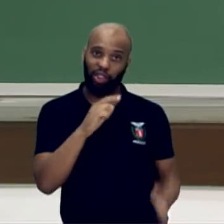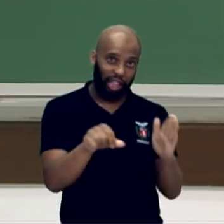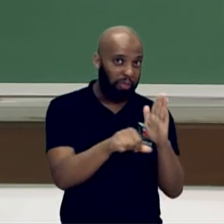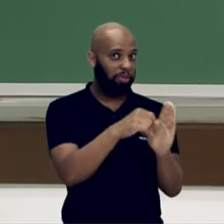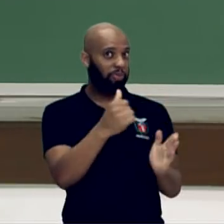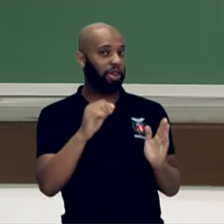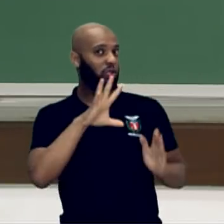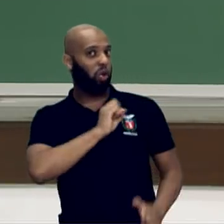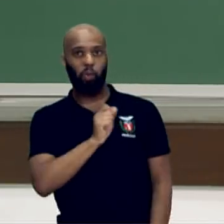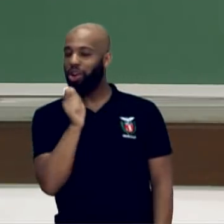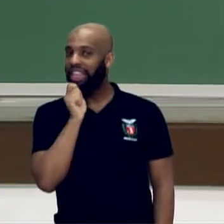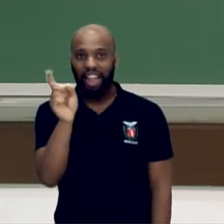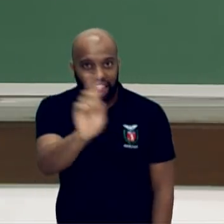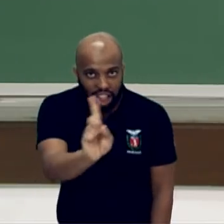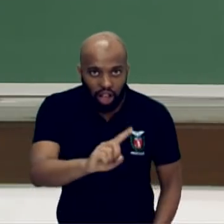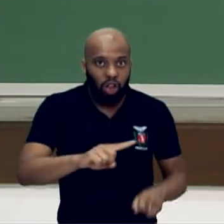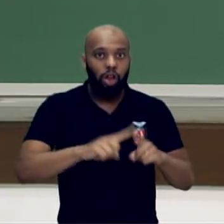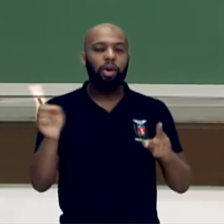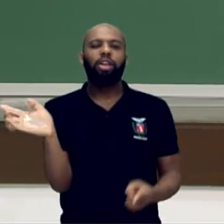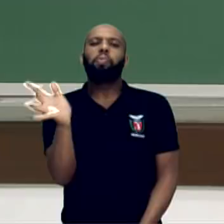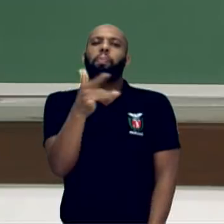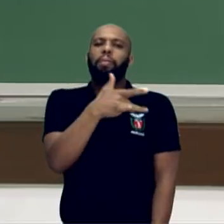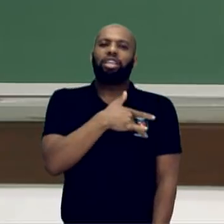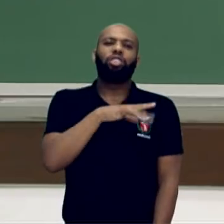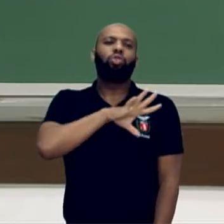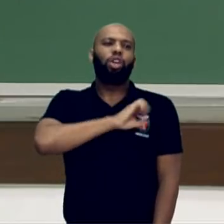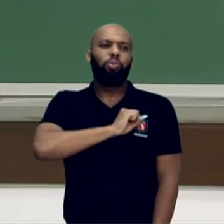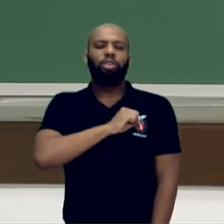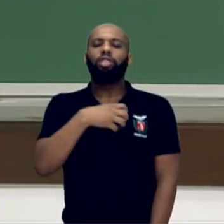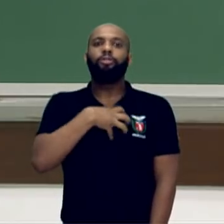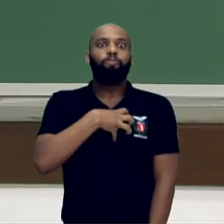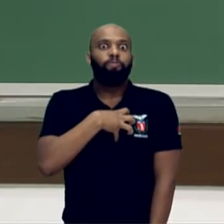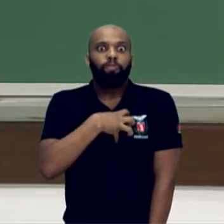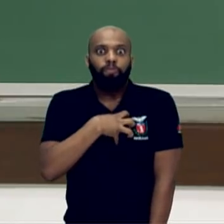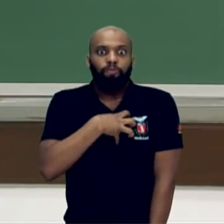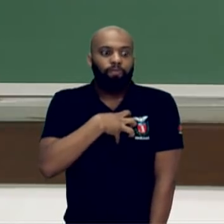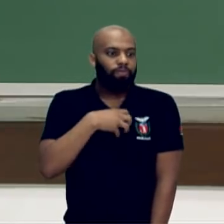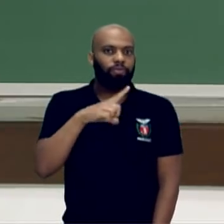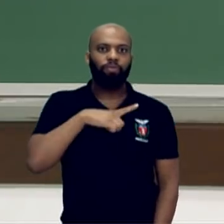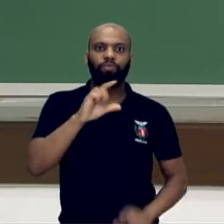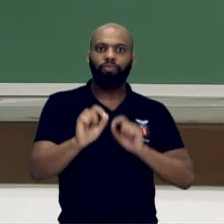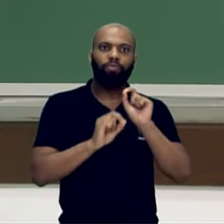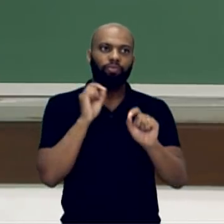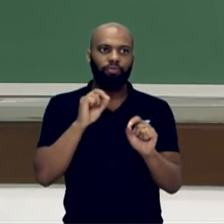amor, essa paixão, mas a paixão, o amor, ele é um sentimento que envolve, então,